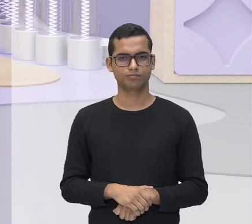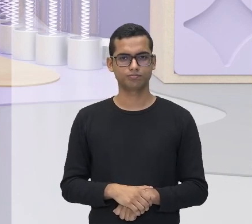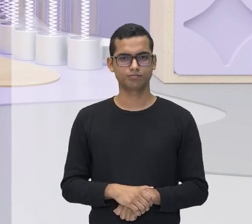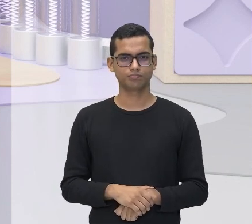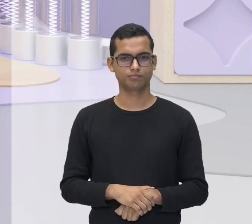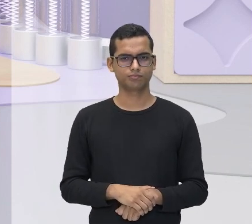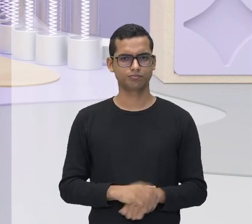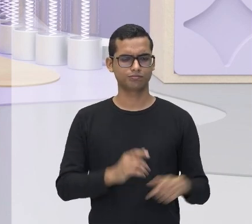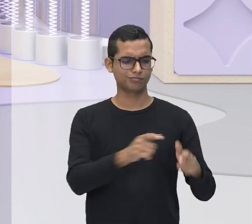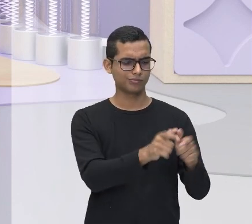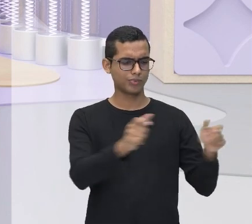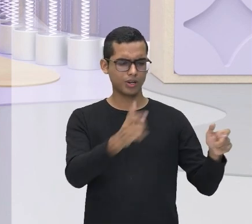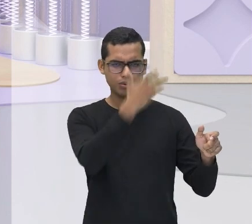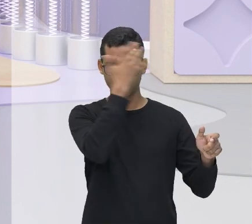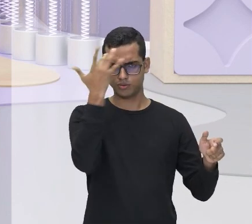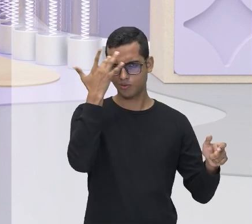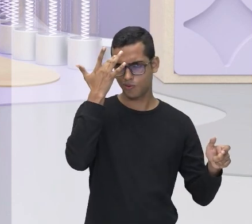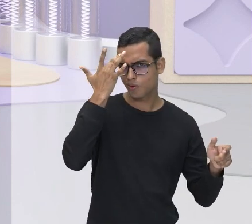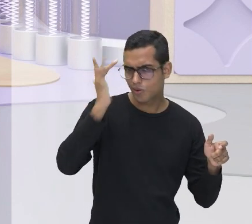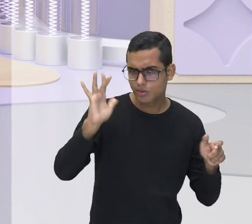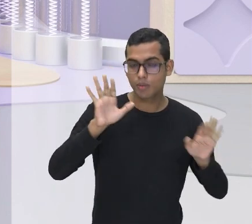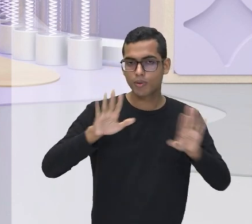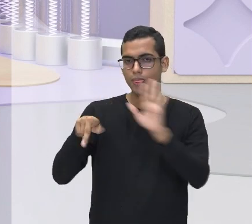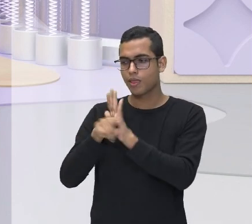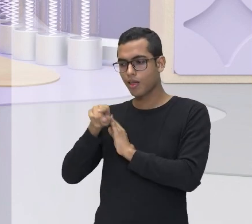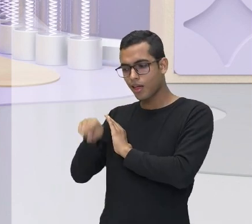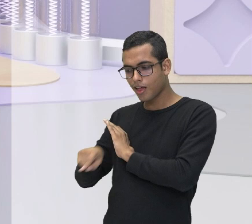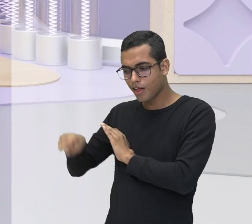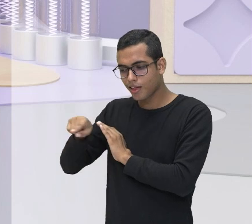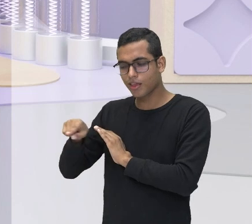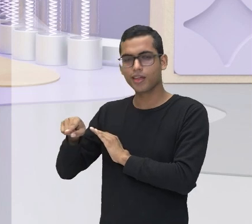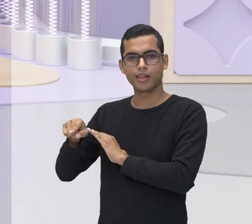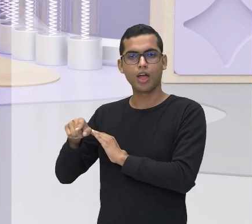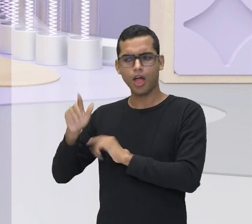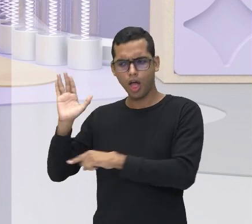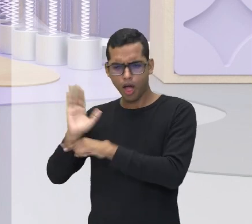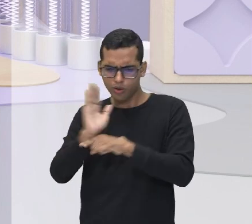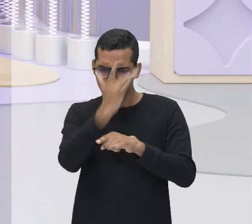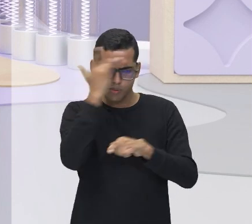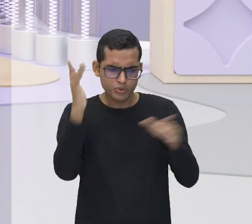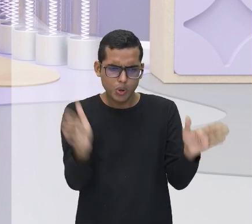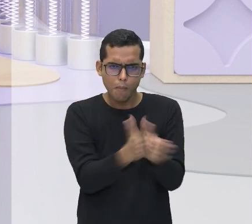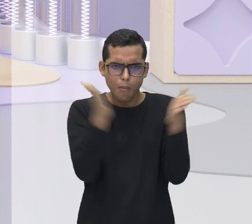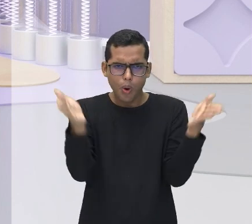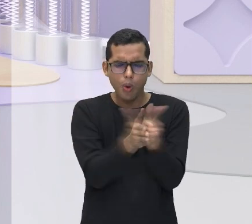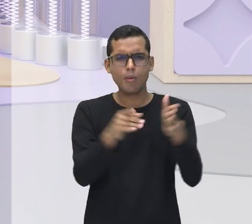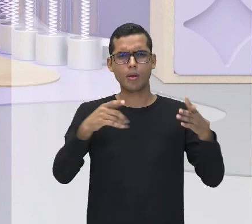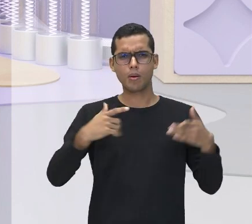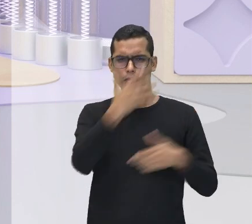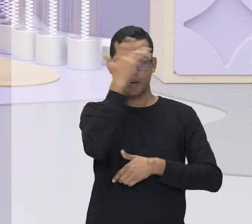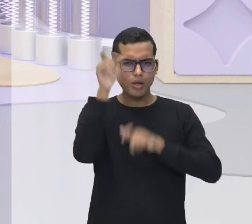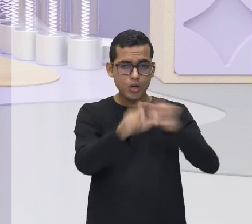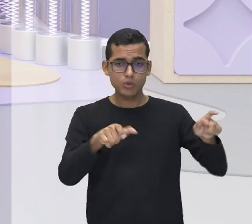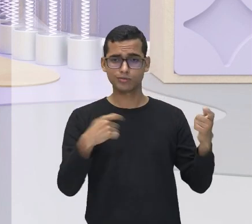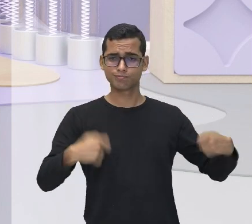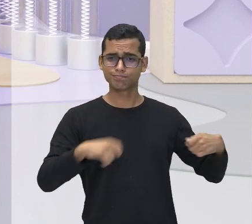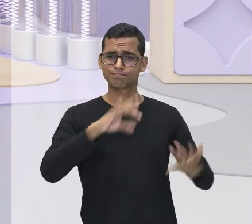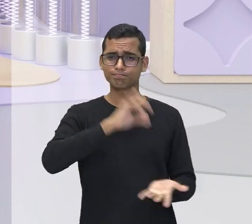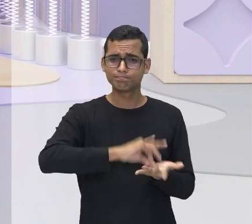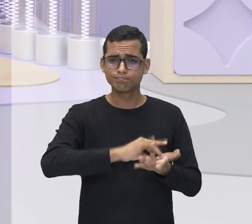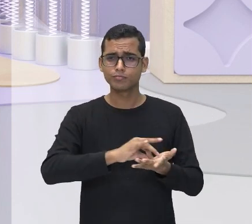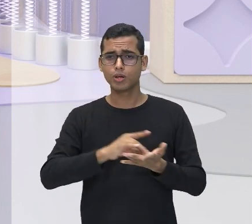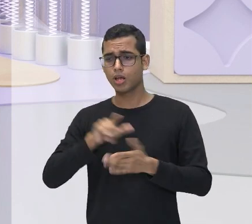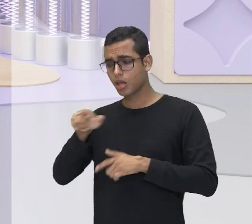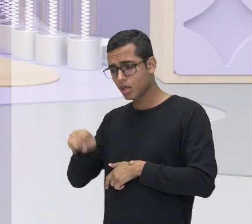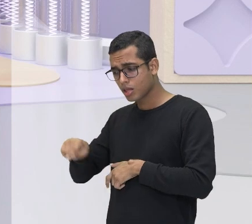nessas comunidades também se ajudam as pessoas mais pobres, as pessoas necessitadas, as pessoas